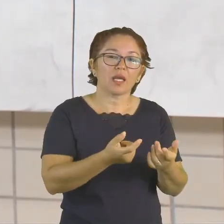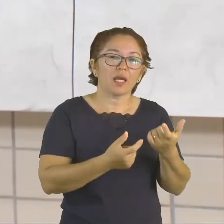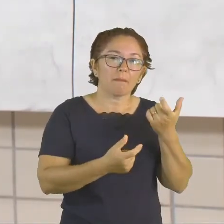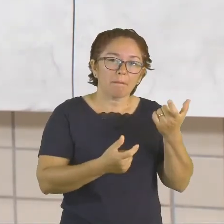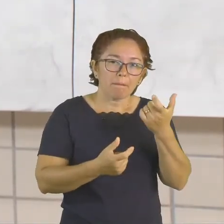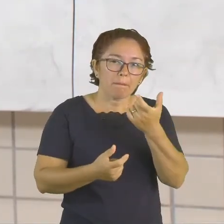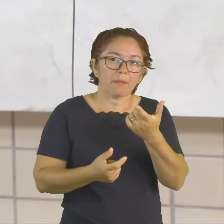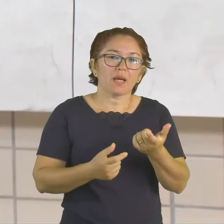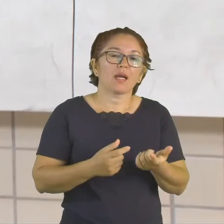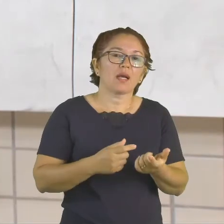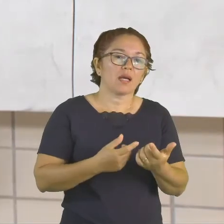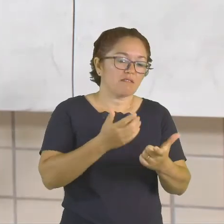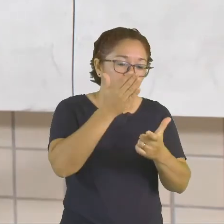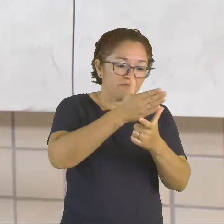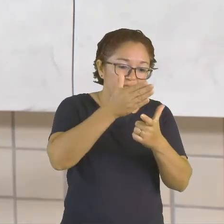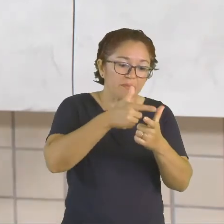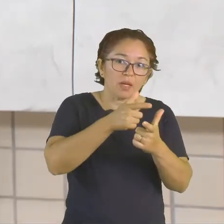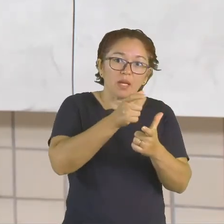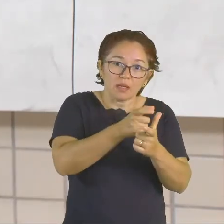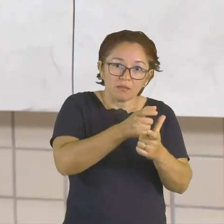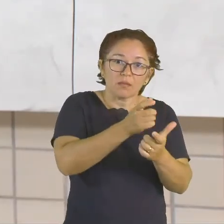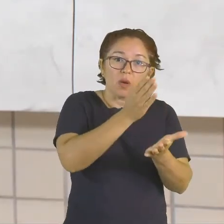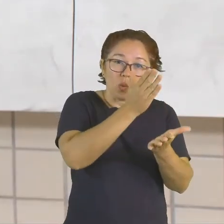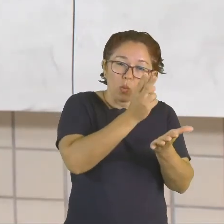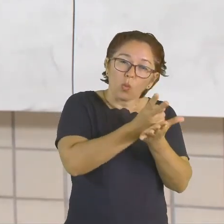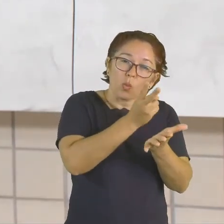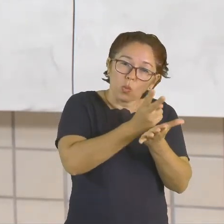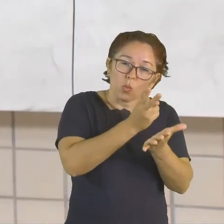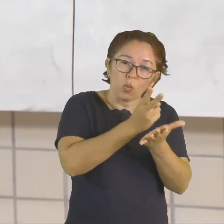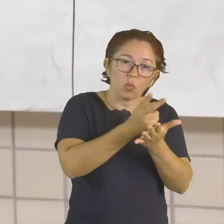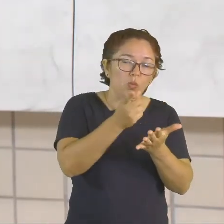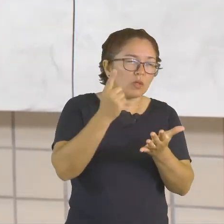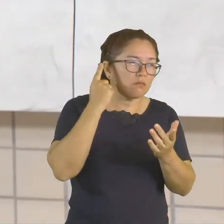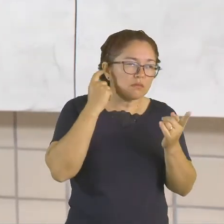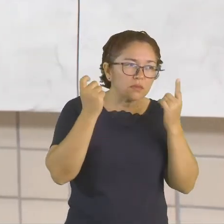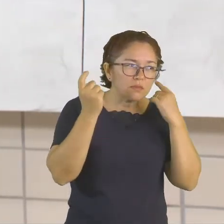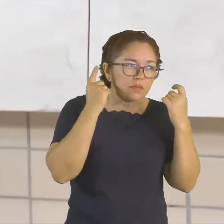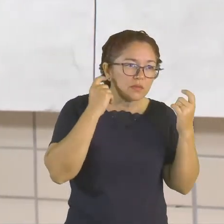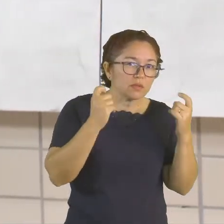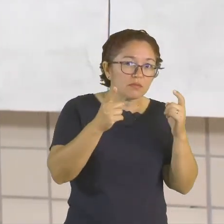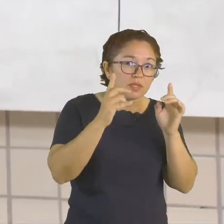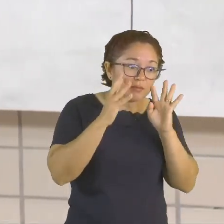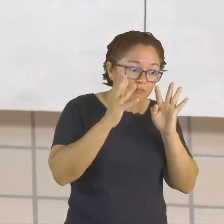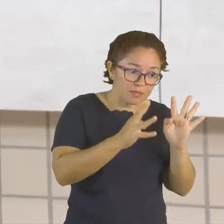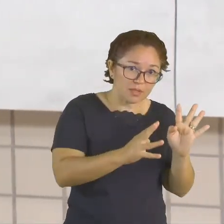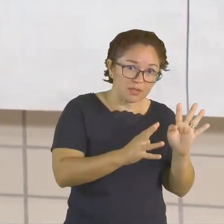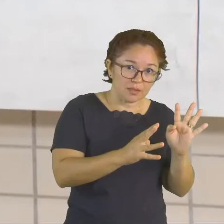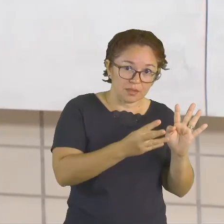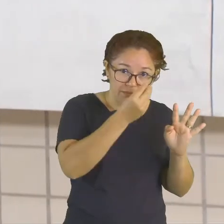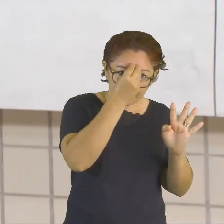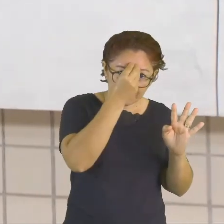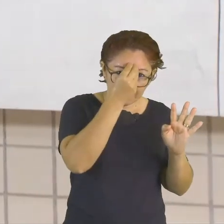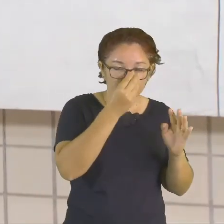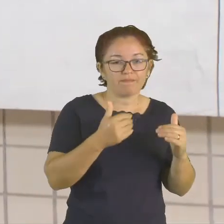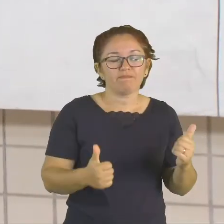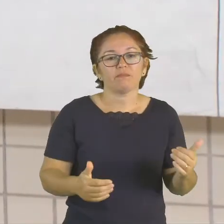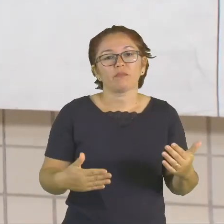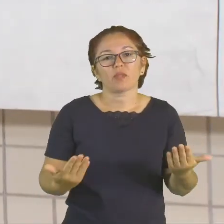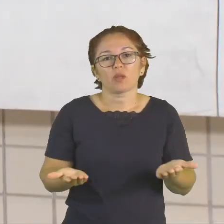e observem se vai ser a literação ou a assonância. Essa foi nossa aula de hoje.